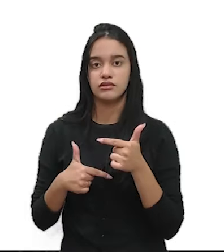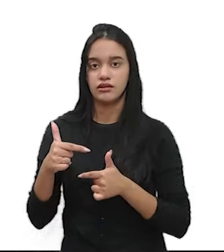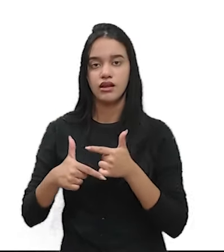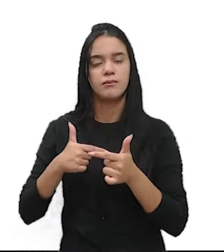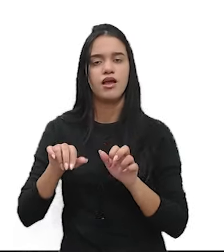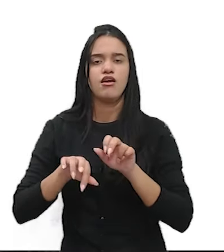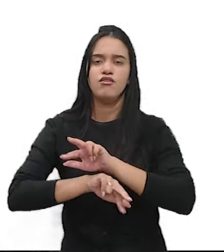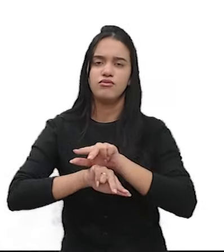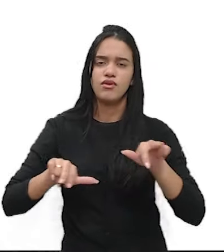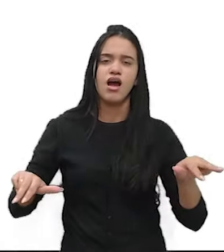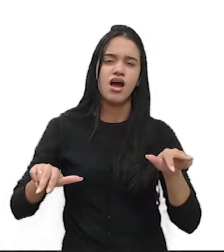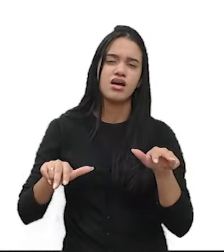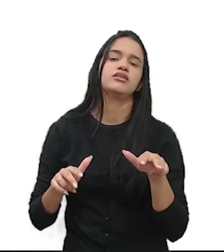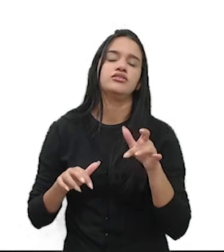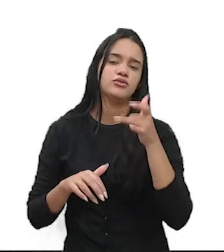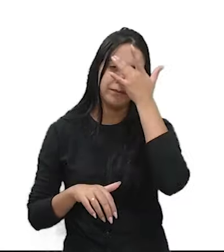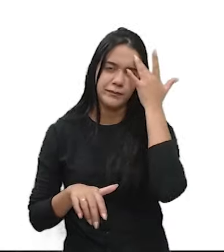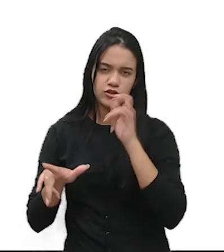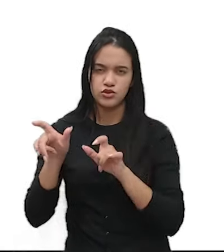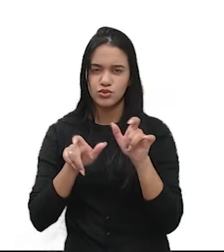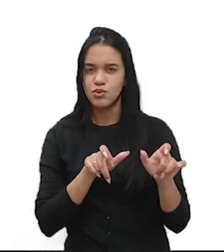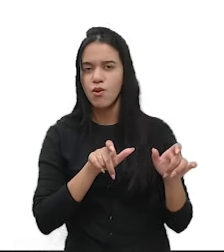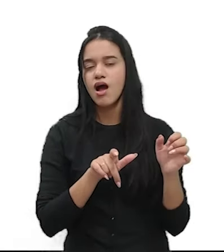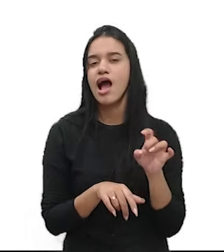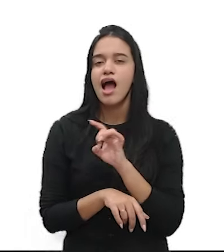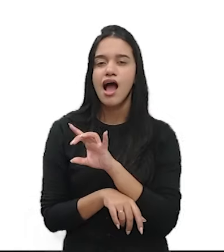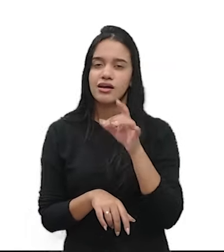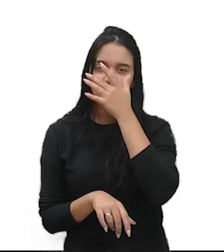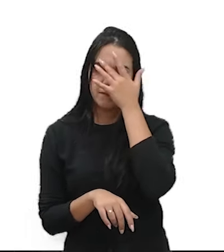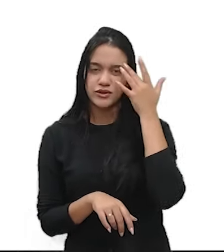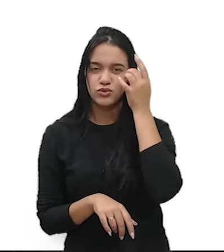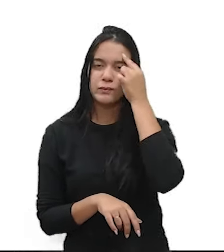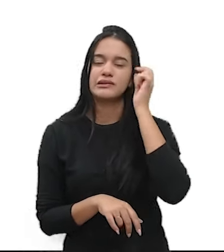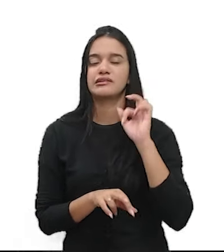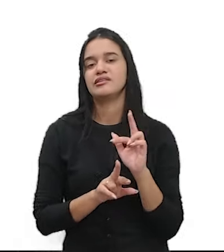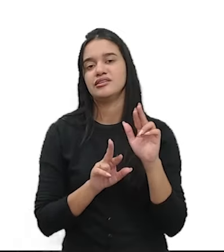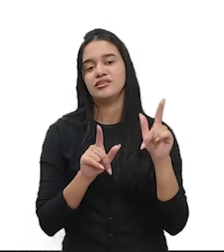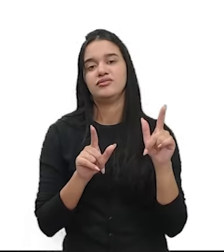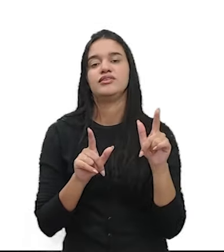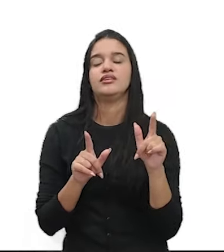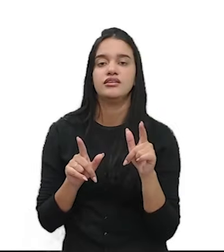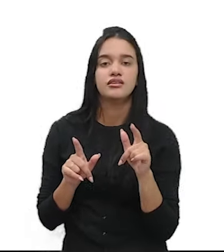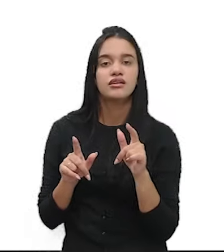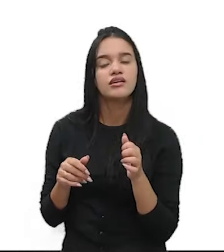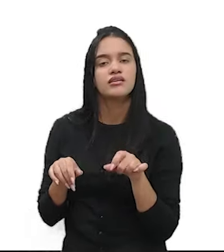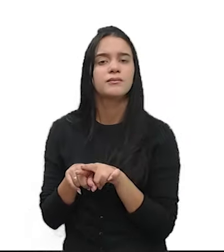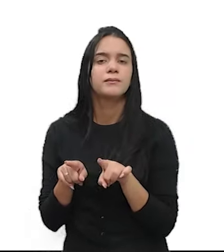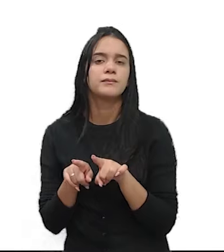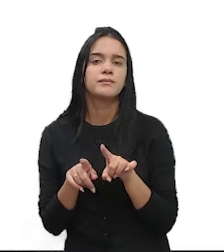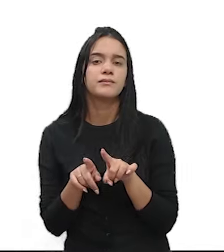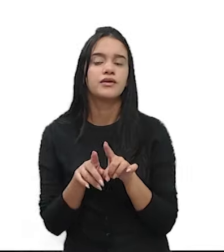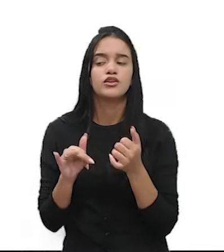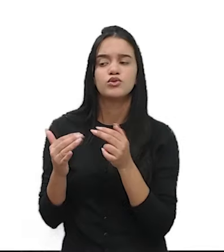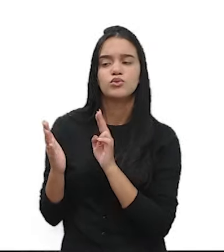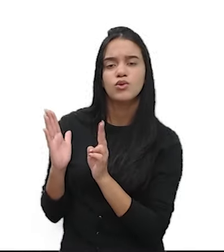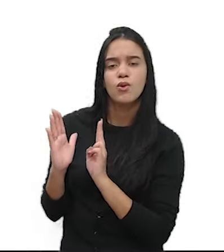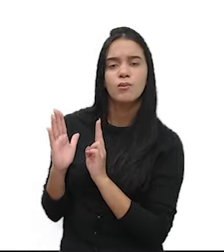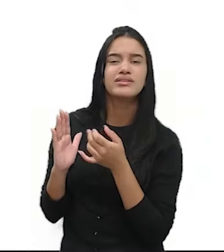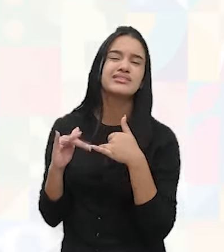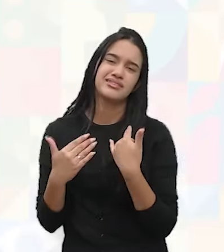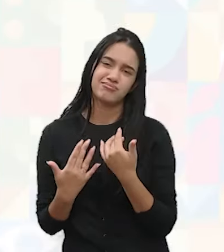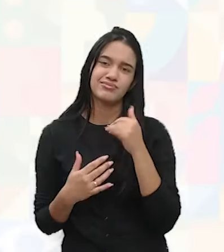diversos tipos de pessoas cada um tem uma cabecinha diferente né Tem gente que risca o cilindro coloca o nome né infelizmente a